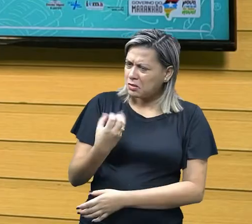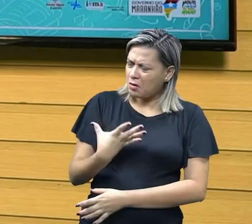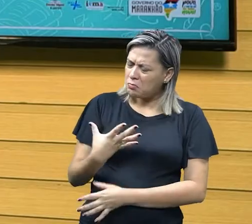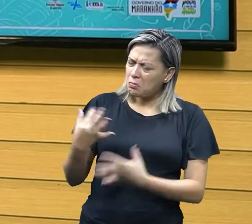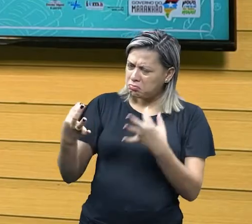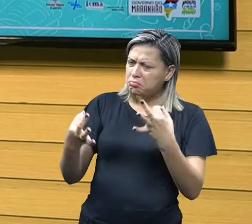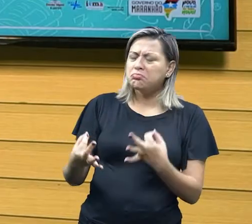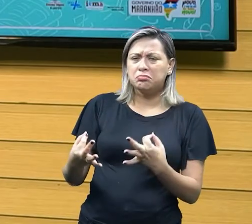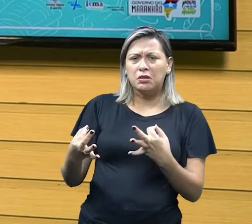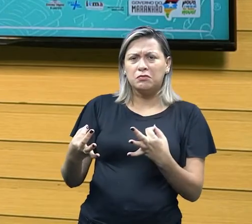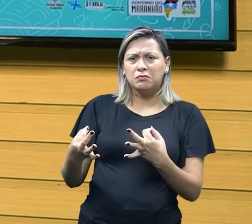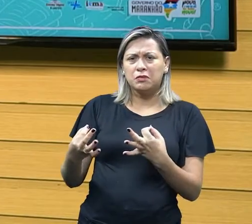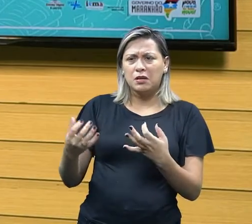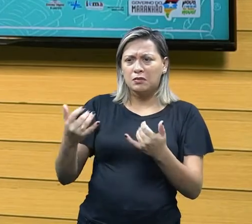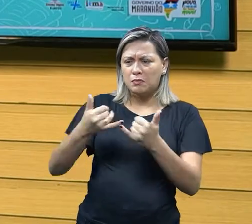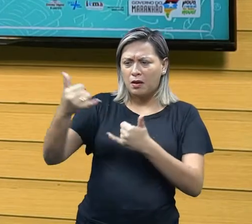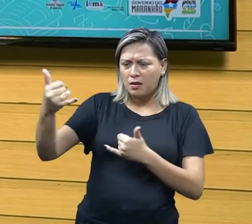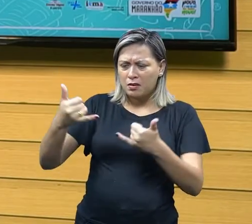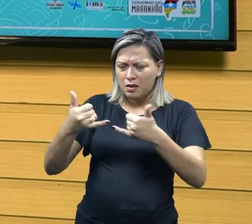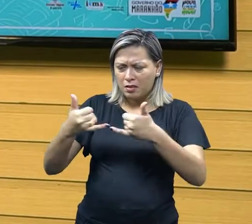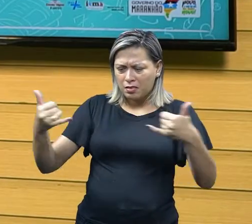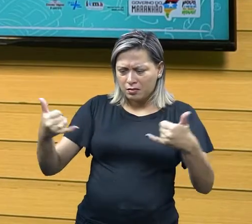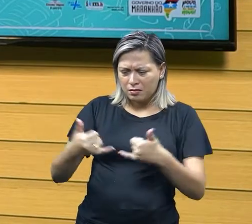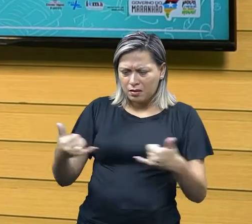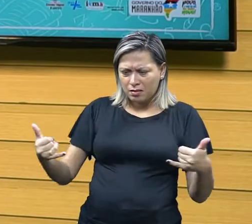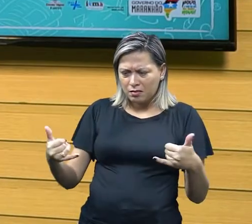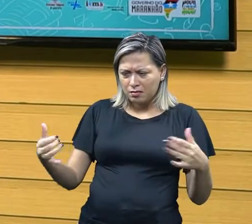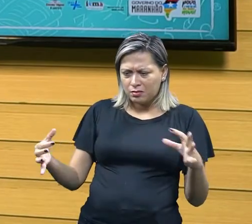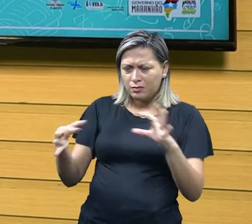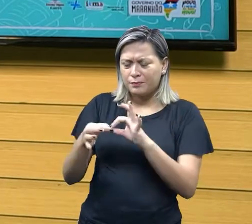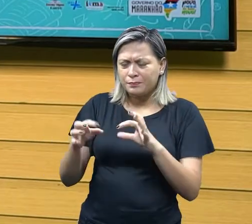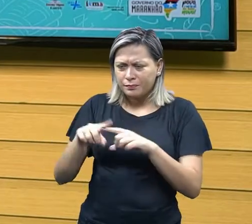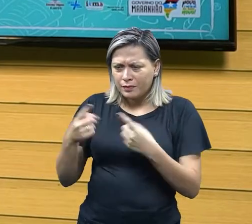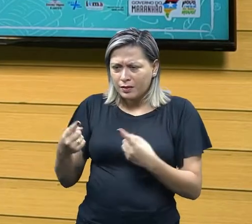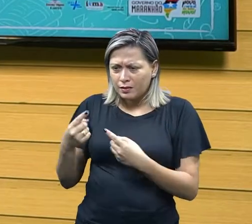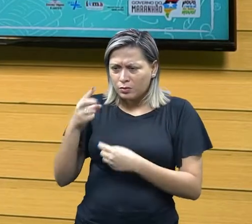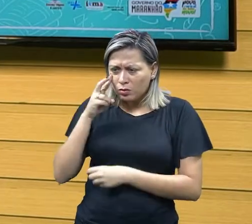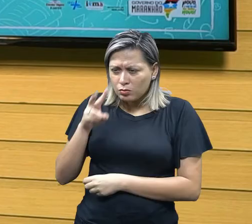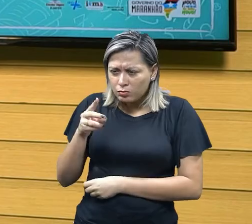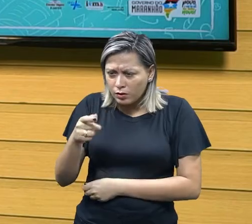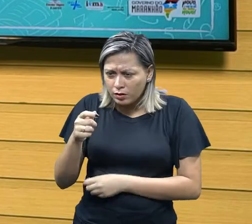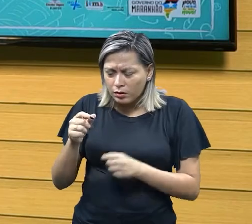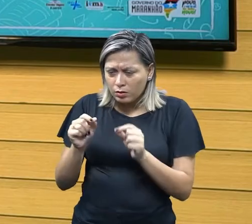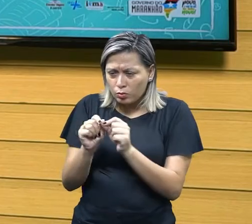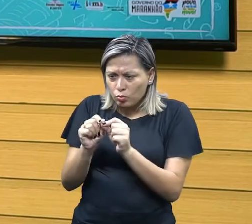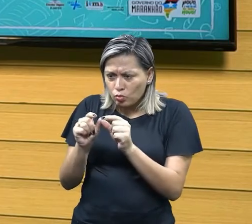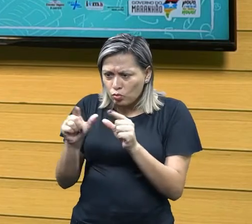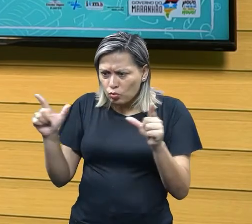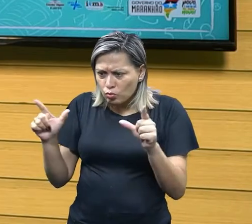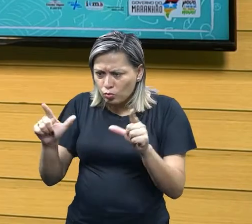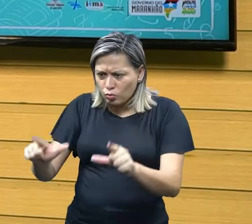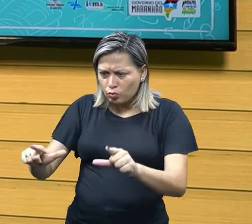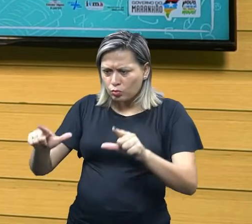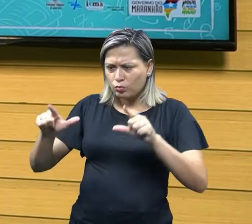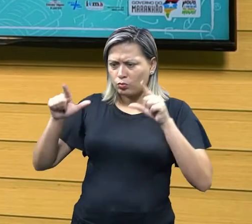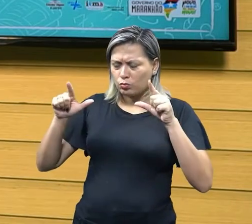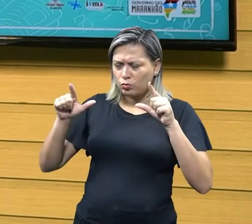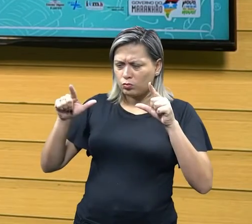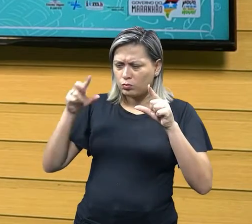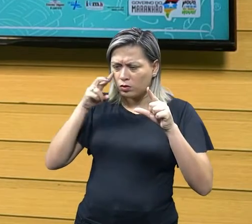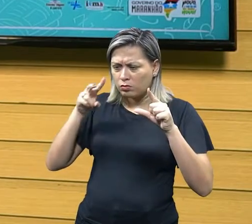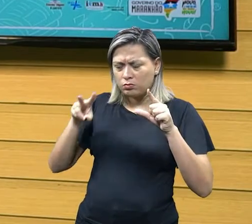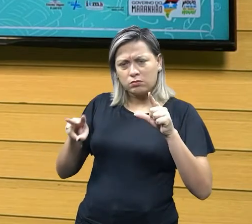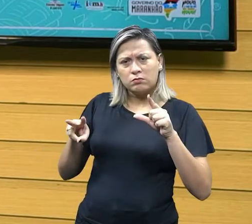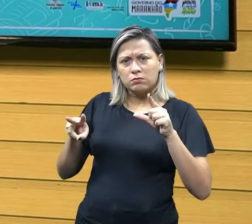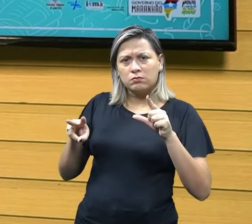linhas estão todas conectadas. Mas aí quando você aproxima e dá o zoom, que a gente também já aprendeu a fazer aqui, quando você dá